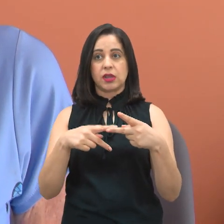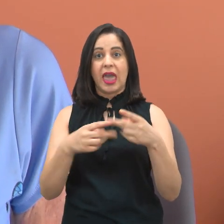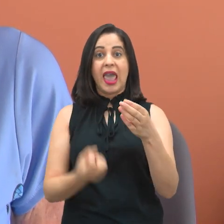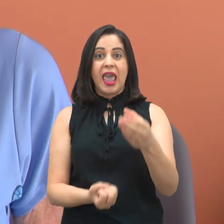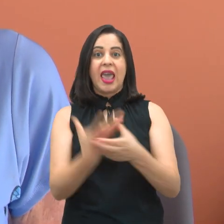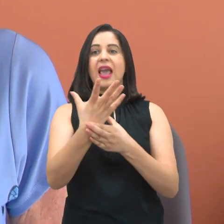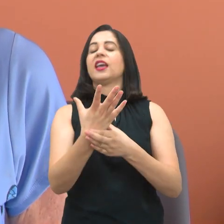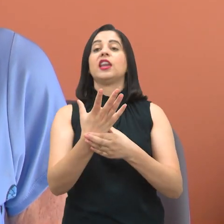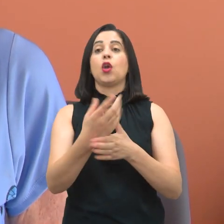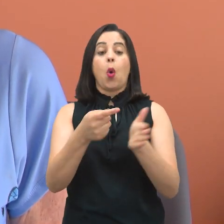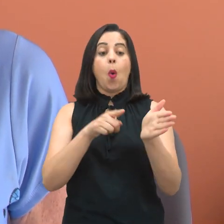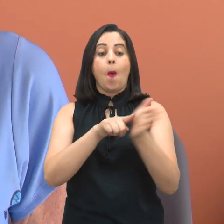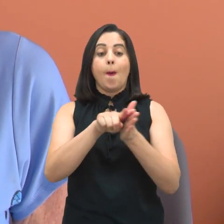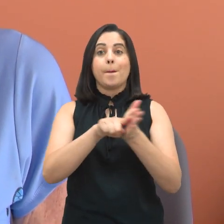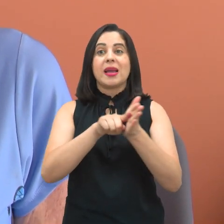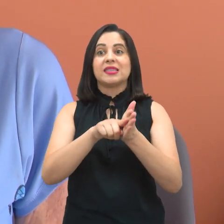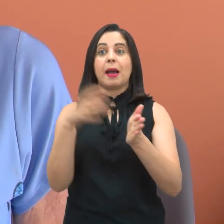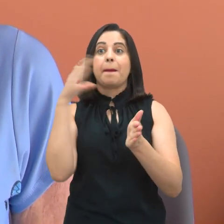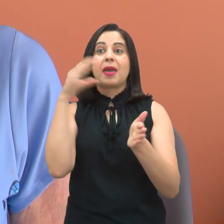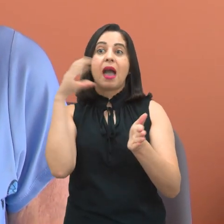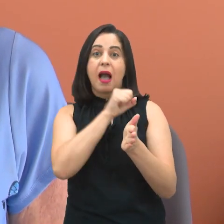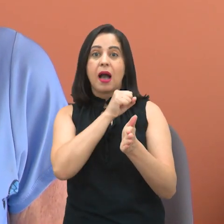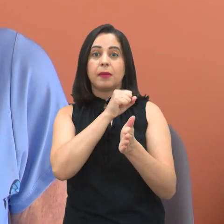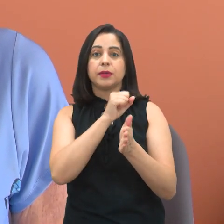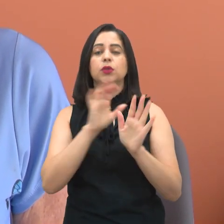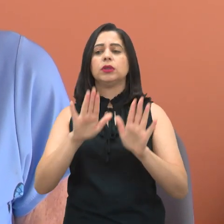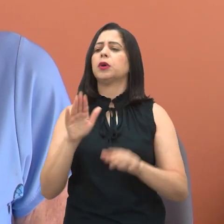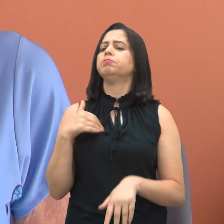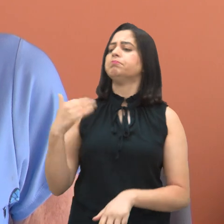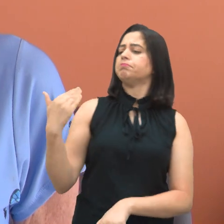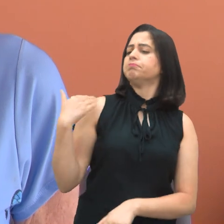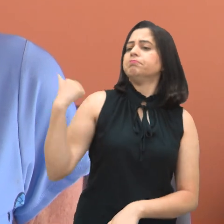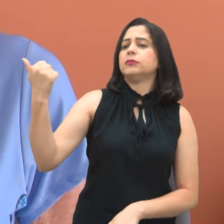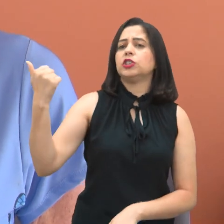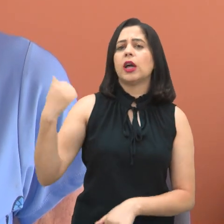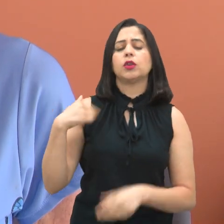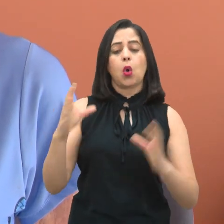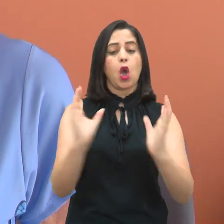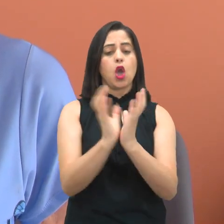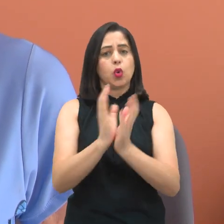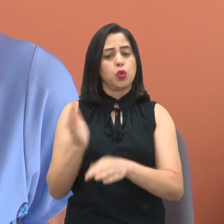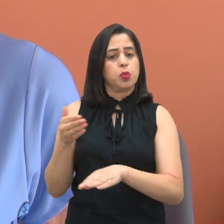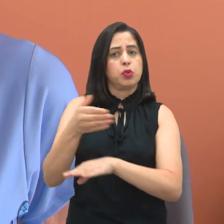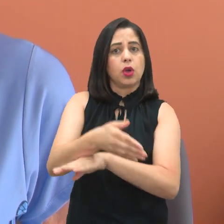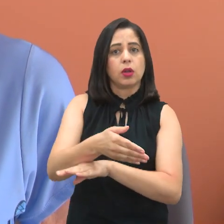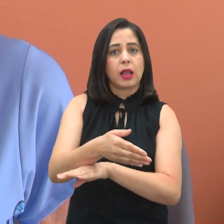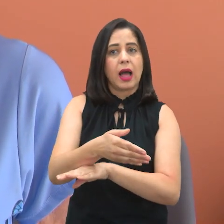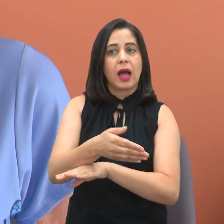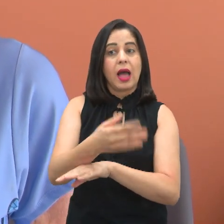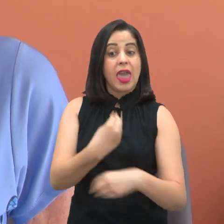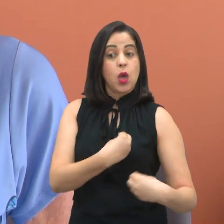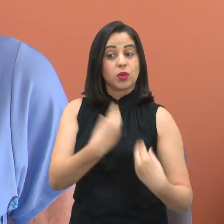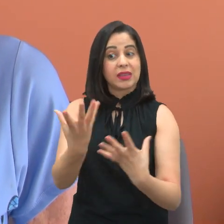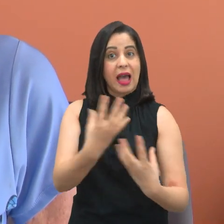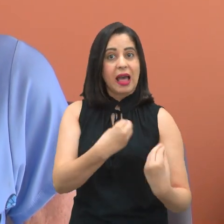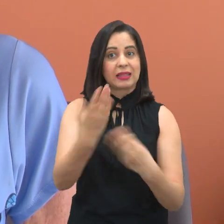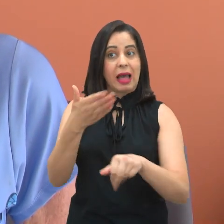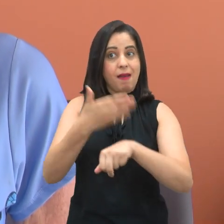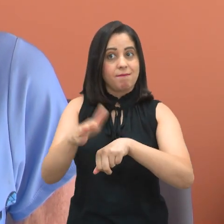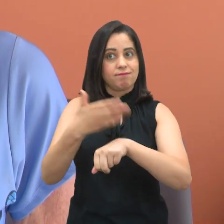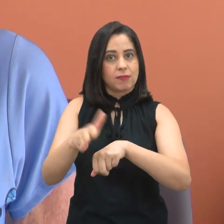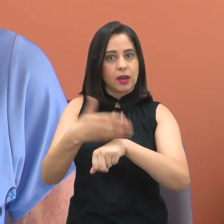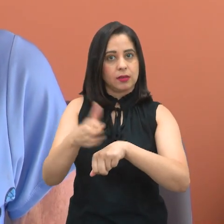evolução também, né, para essas questões de HIV. E me chamaram, então, para fazer parte desse grupo, para capacitar profissionais de saúde a fazer